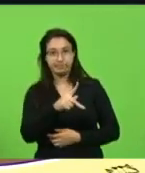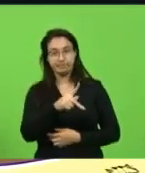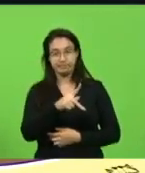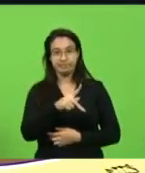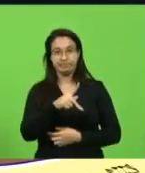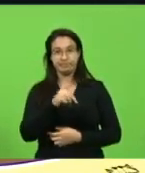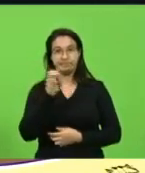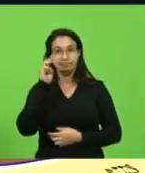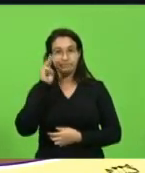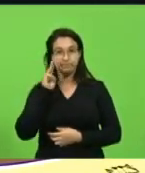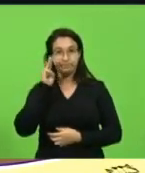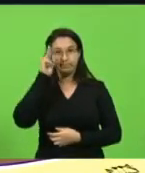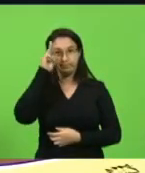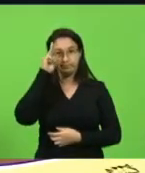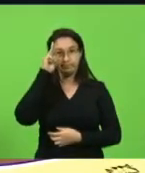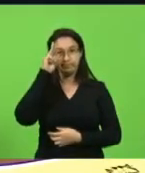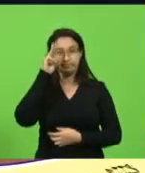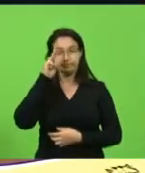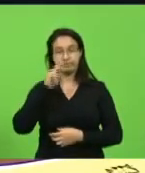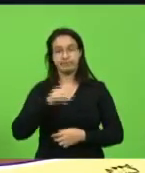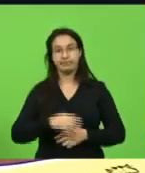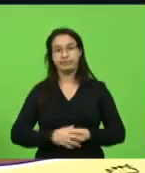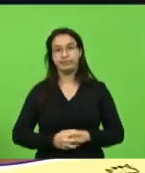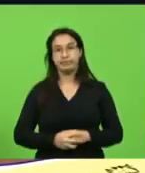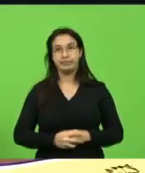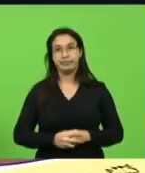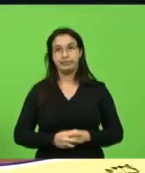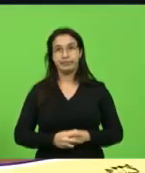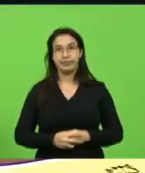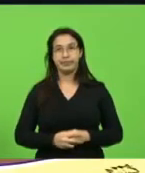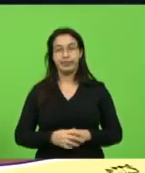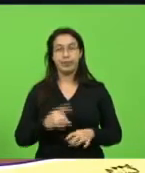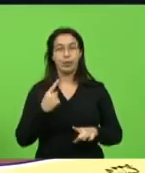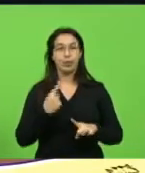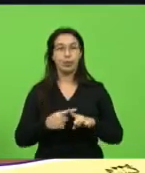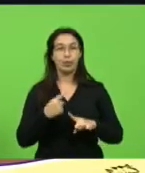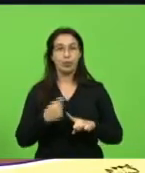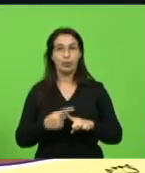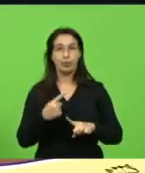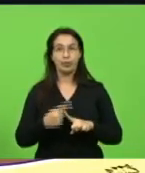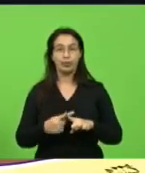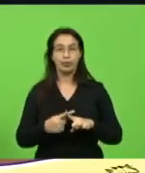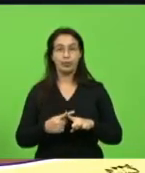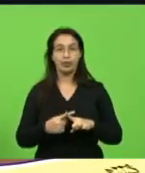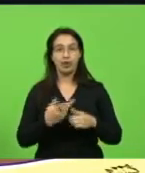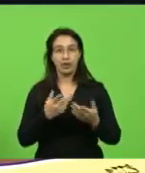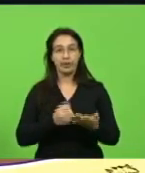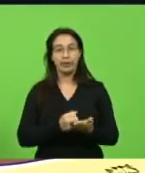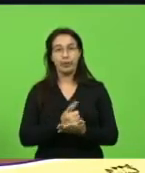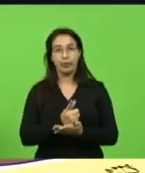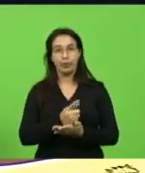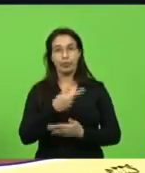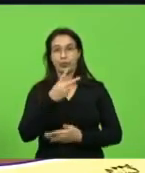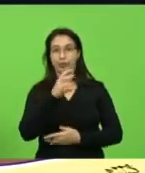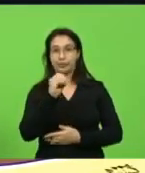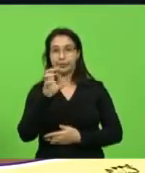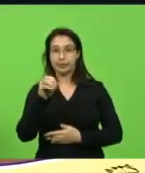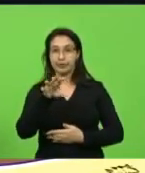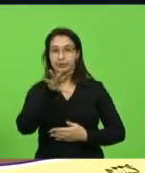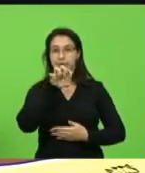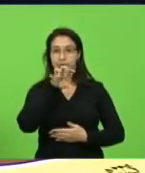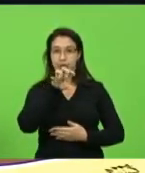Carlos Moisés da Silva, em face da compra de 200